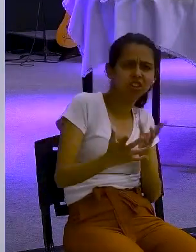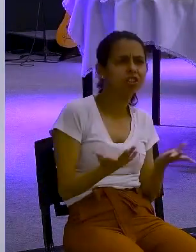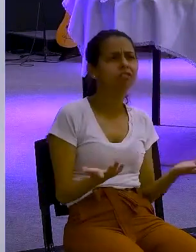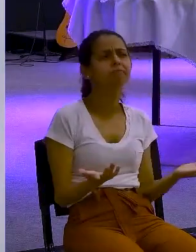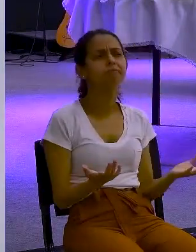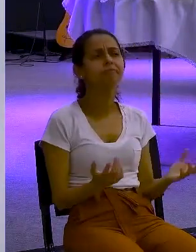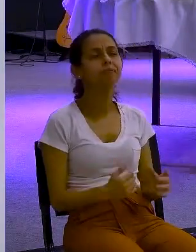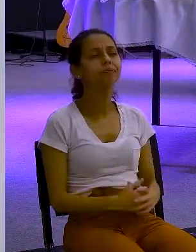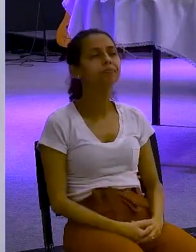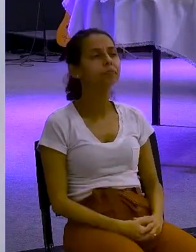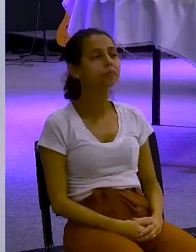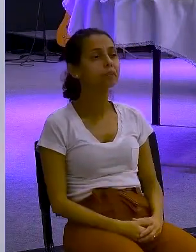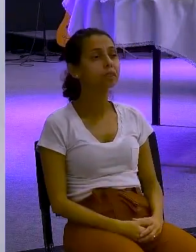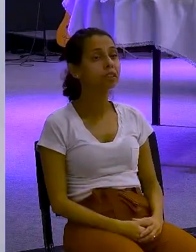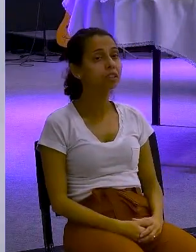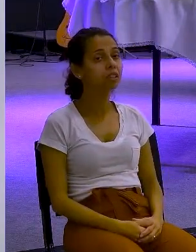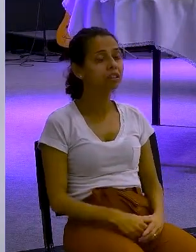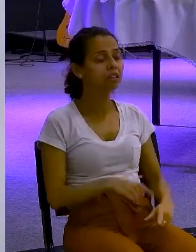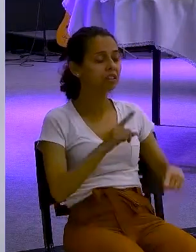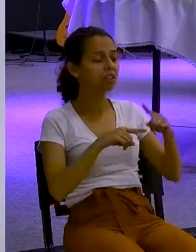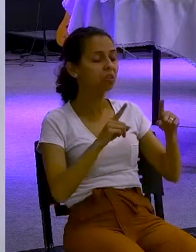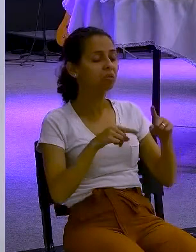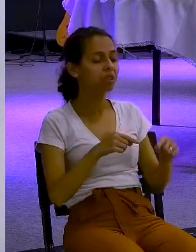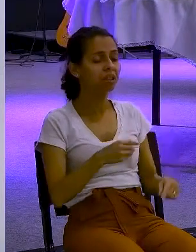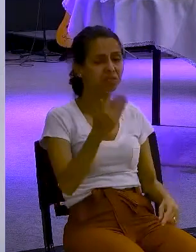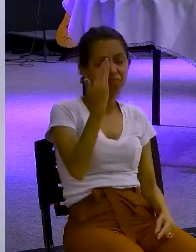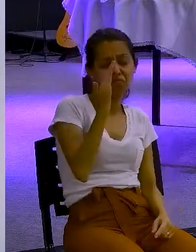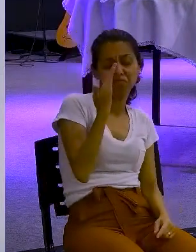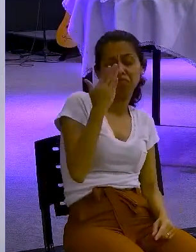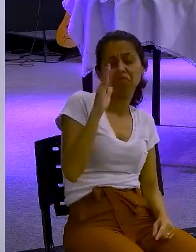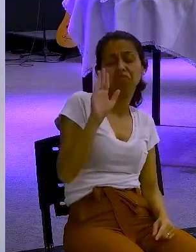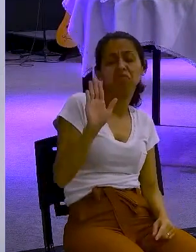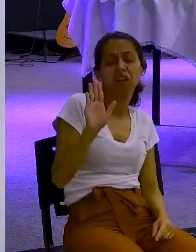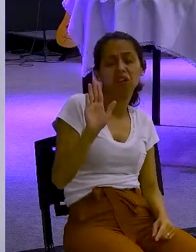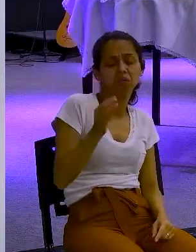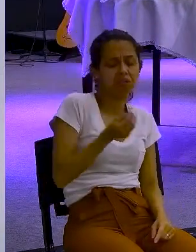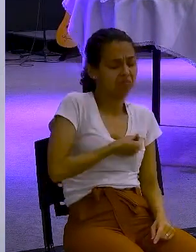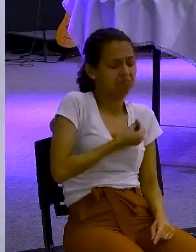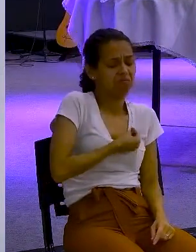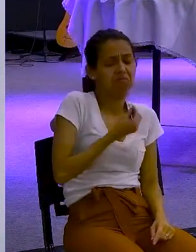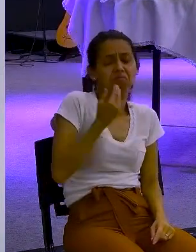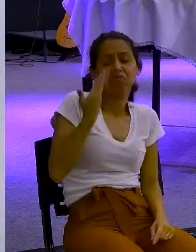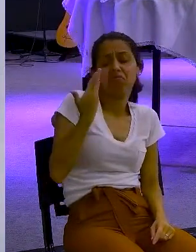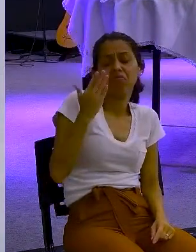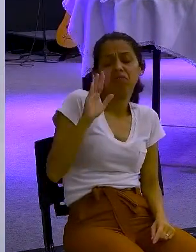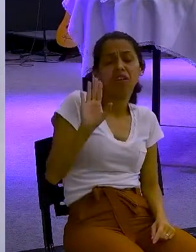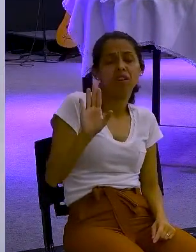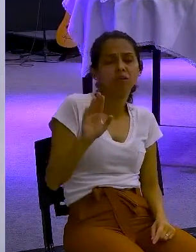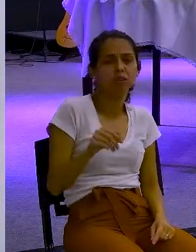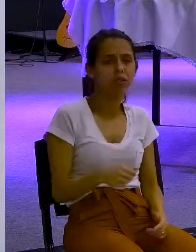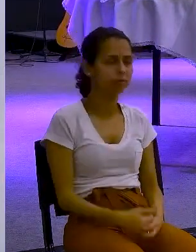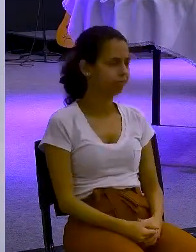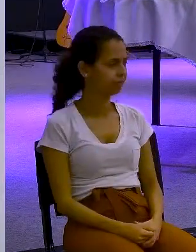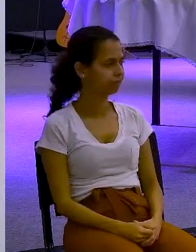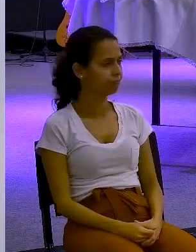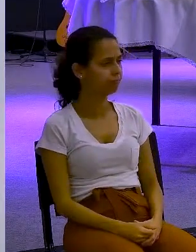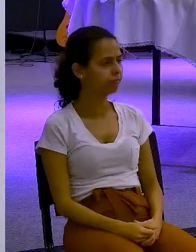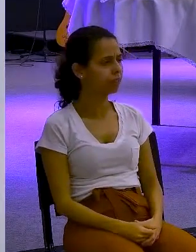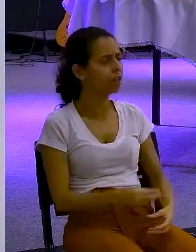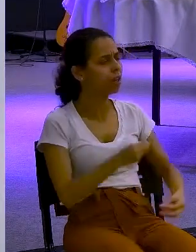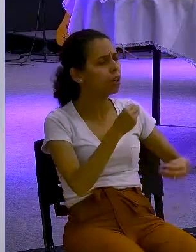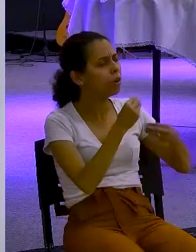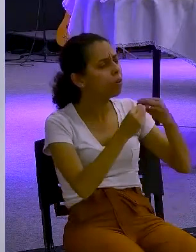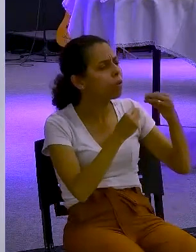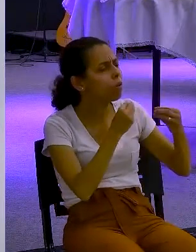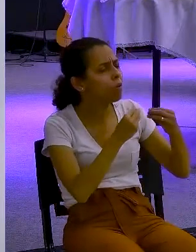Talvez um relacionamento hipócrita. Talvez um relacionamento superficial. Que Ele está presente é fato. Mas como você se relaciona